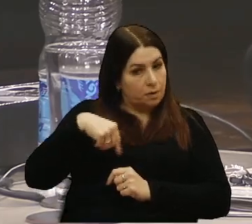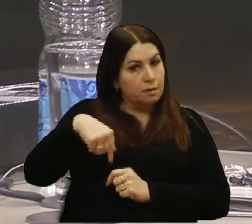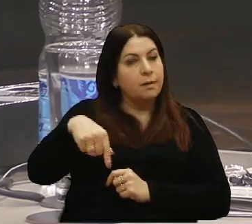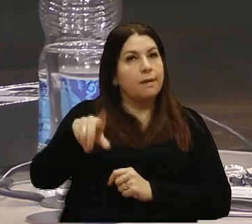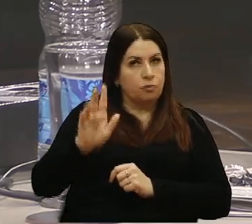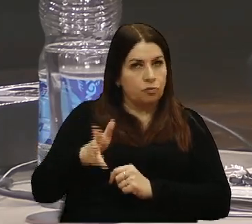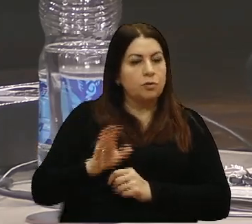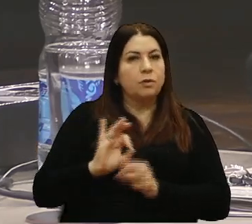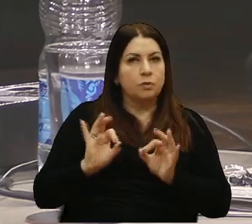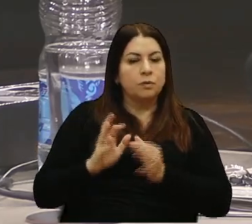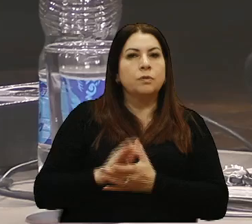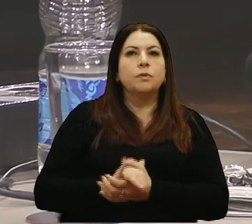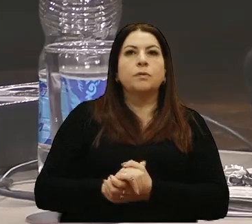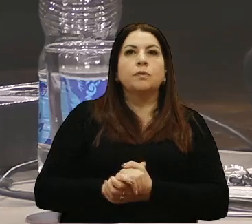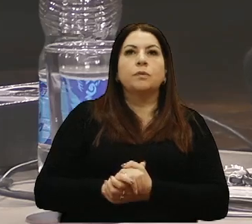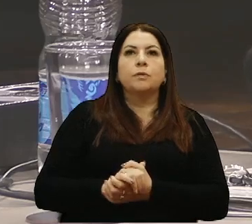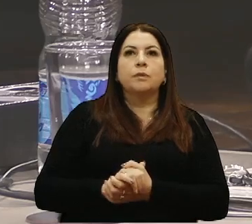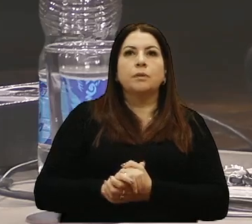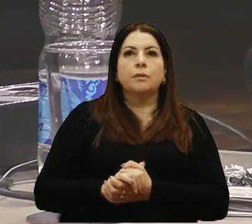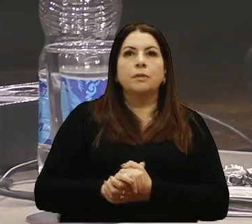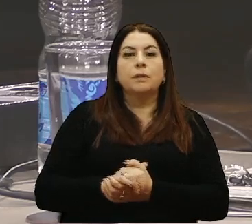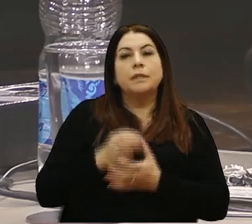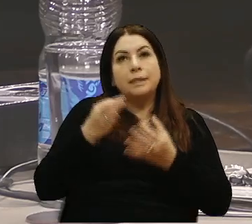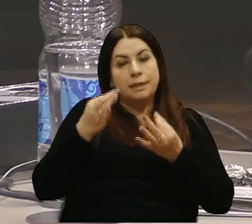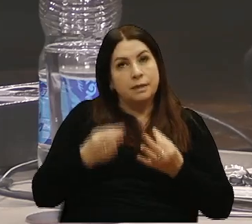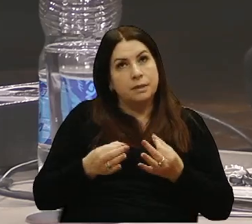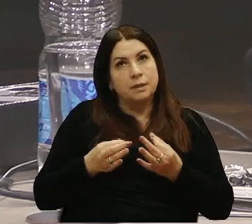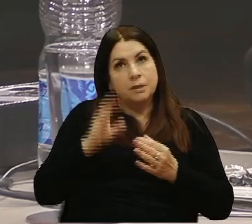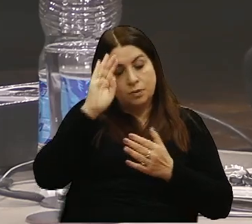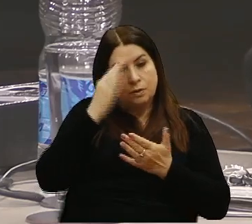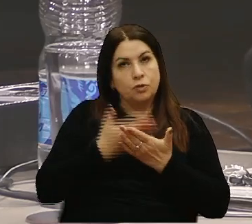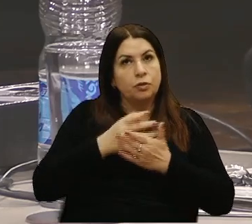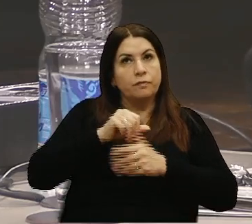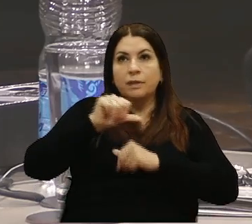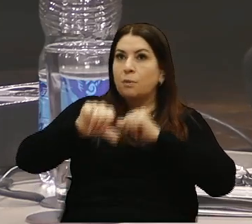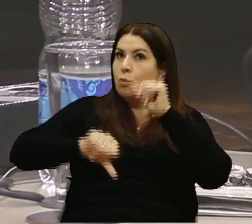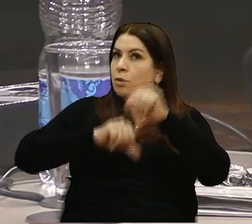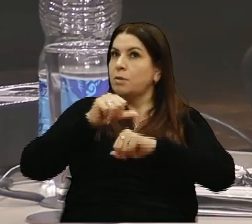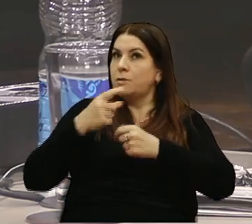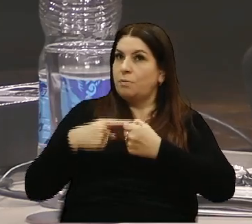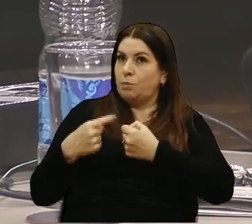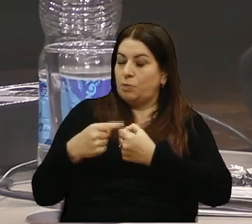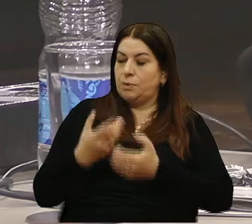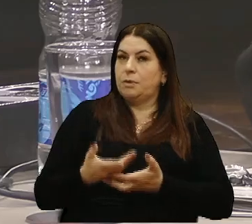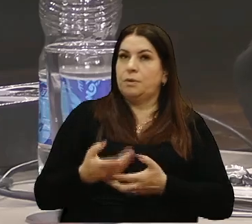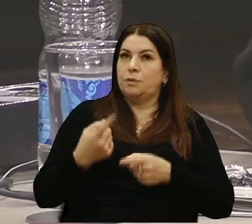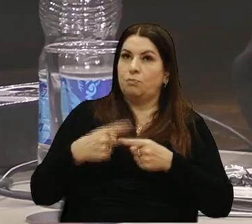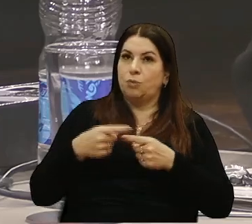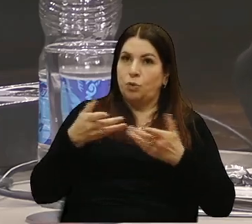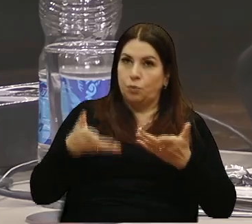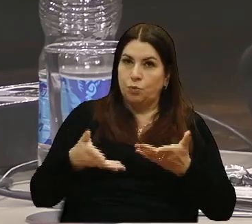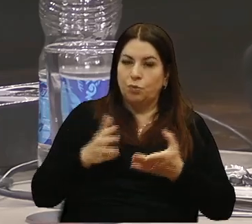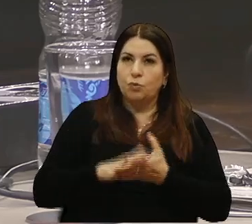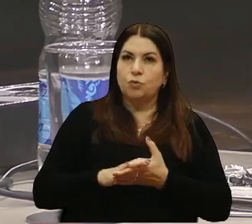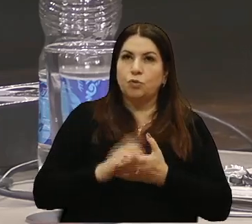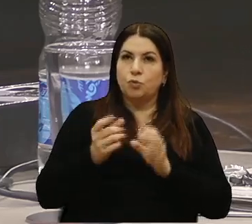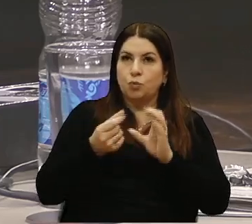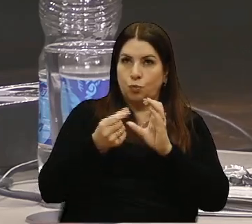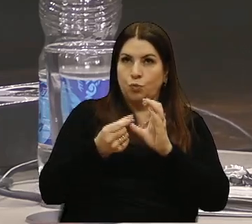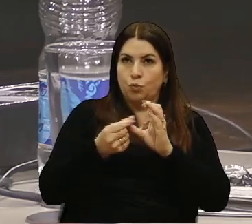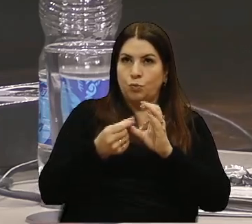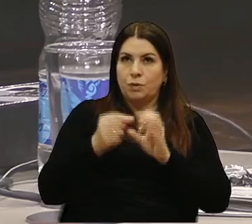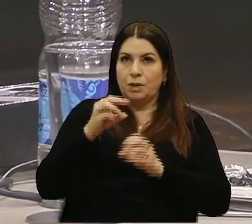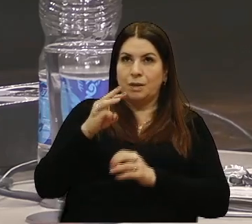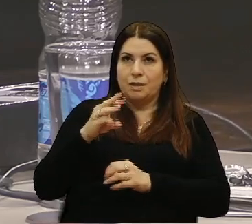andamento isso, e se isso der certo, eu acredito que será uma revolução para o município. Porque hoje o custo do asfalto é